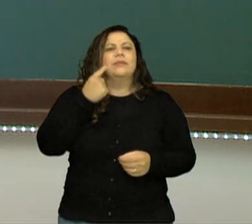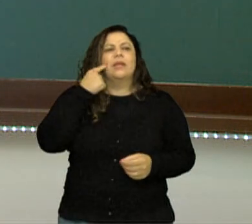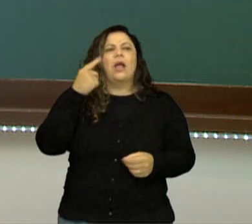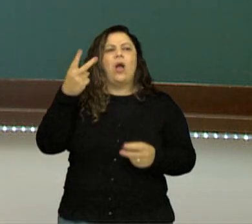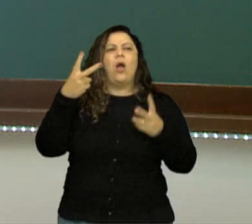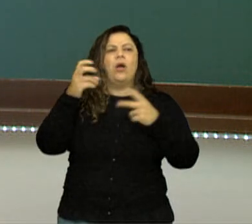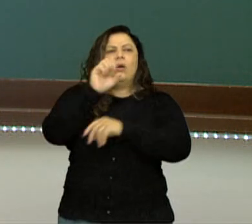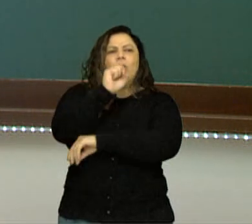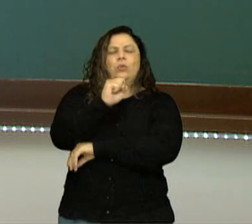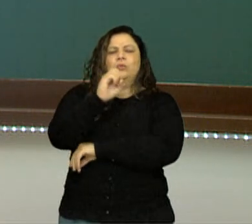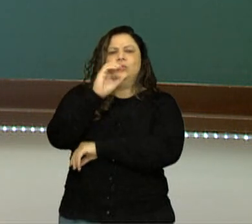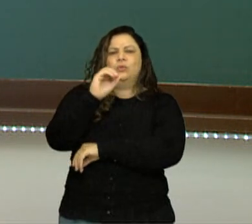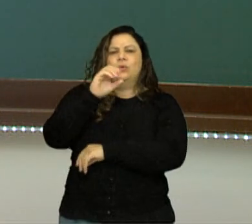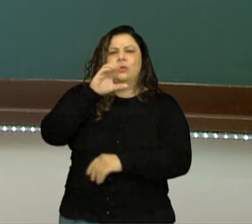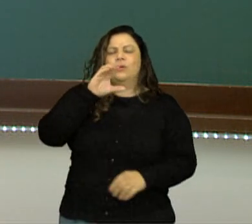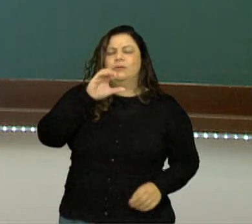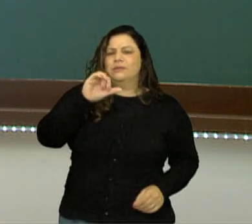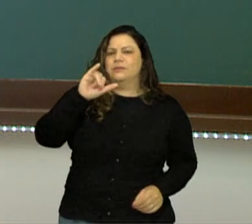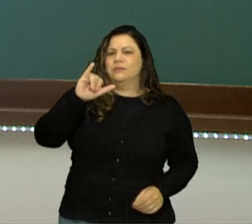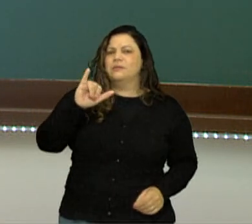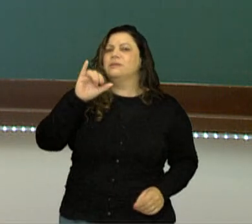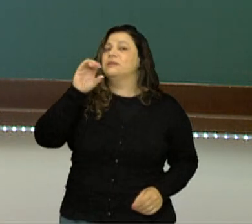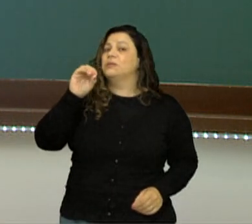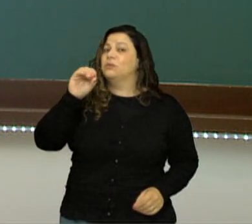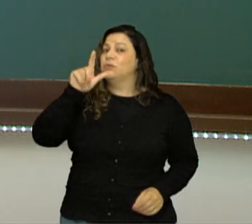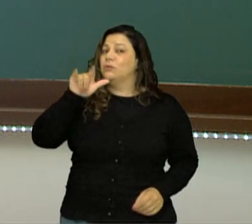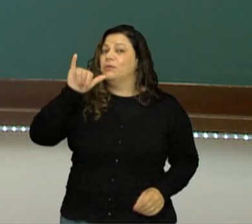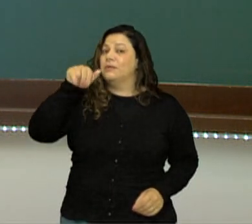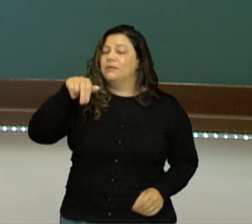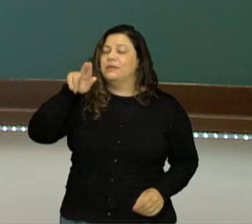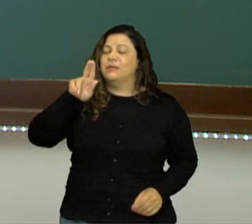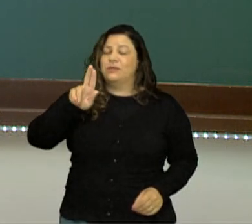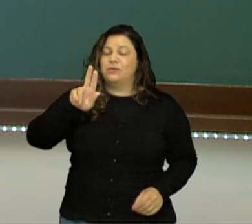que acabou de ler ali o livro, o texto dele, lembra?